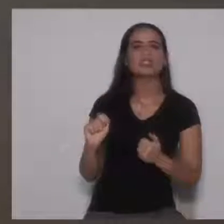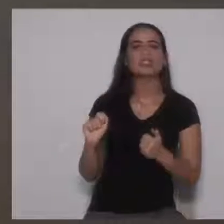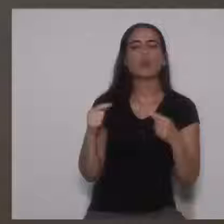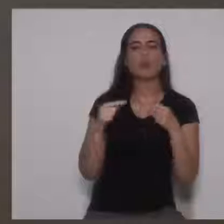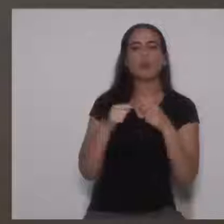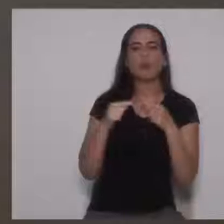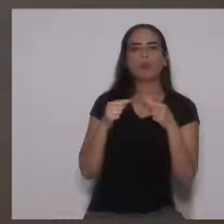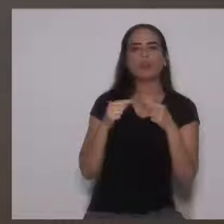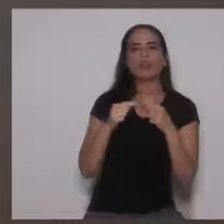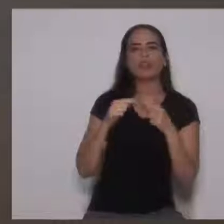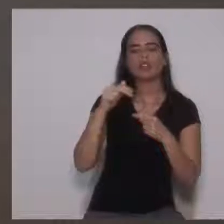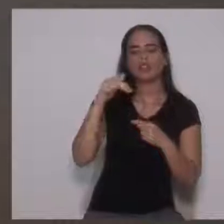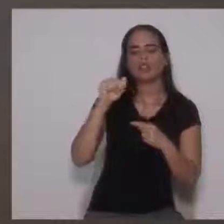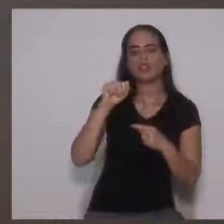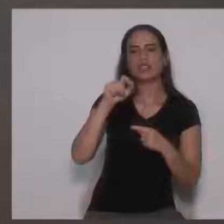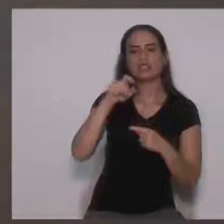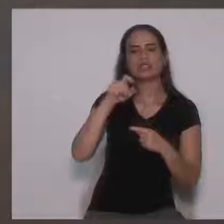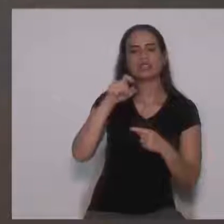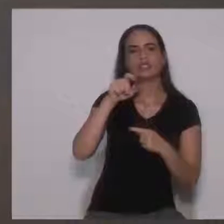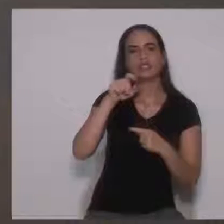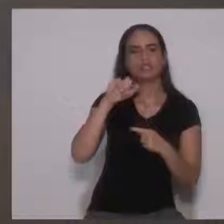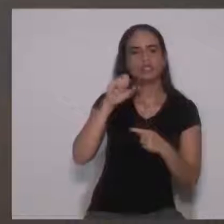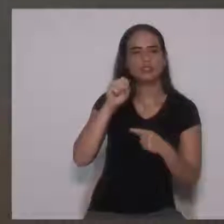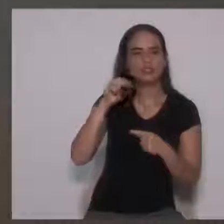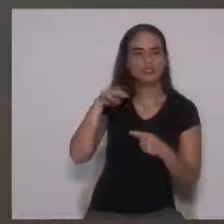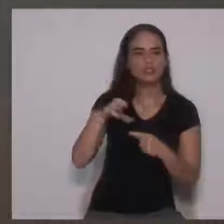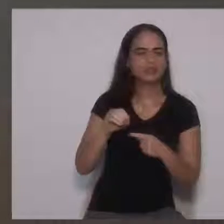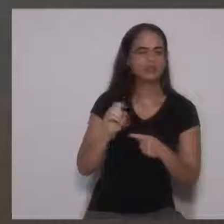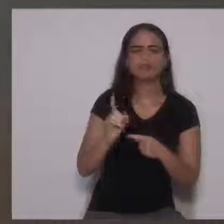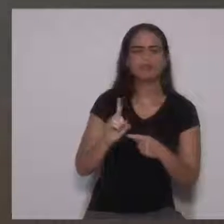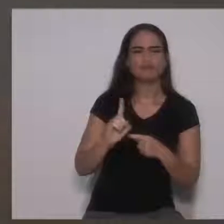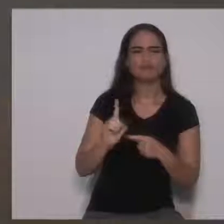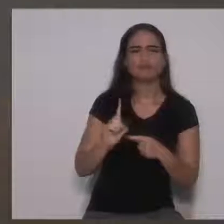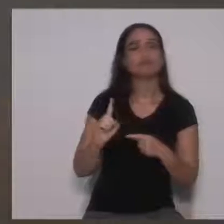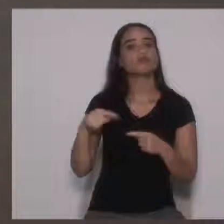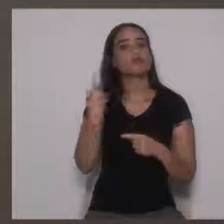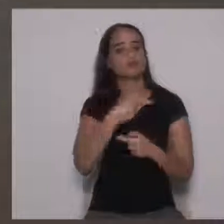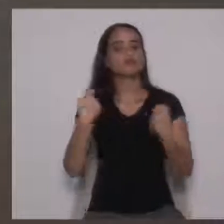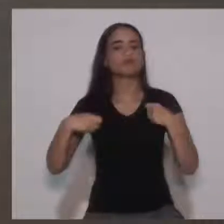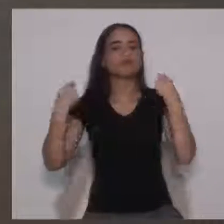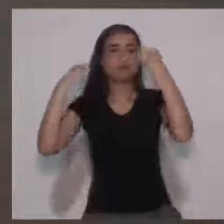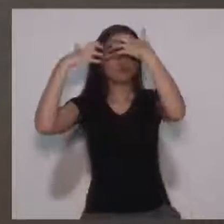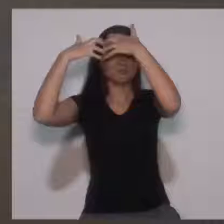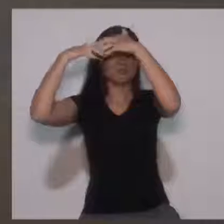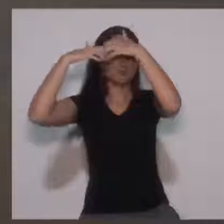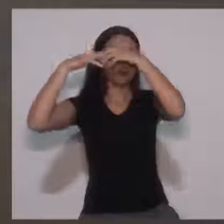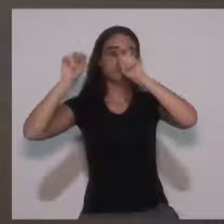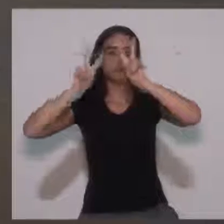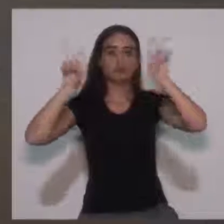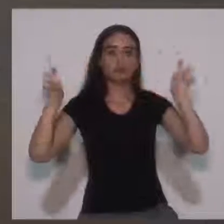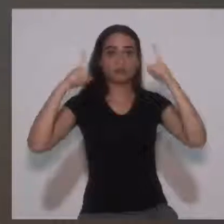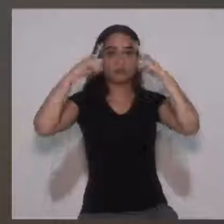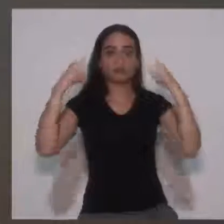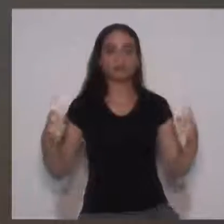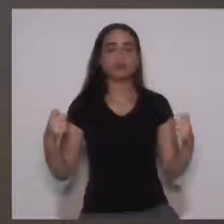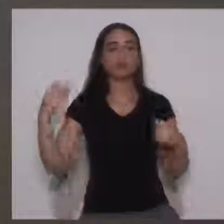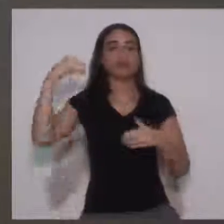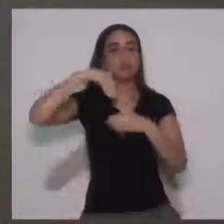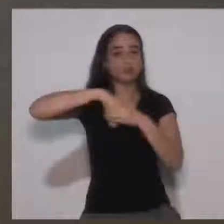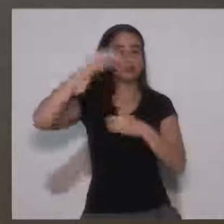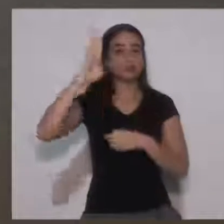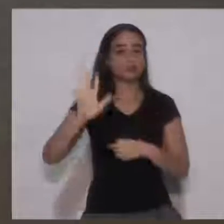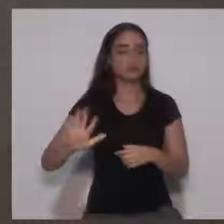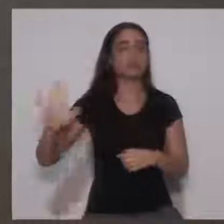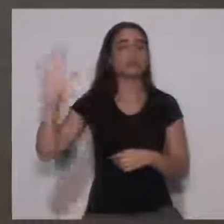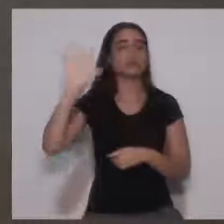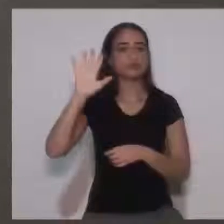Então a gente tem que sim que fazer essa reflexão sobre a violência no Brasil e a violência